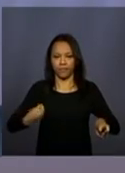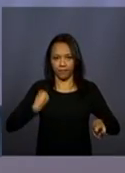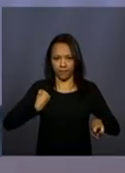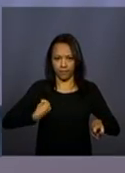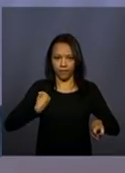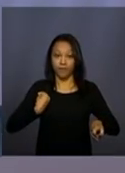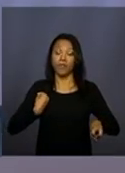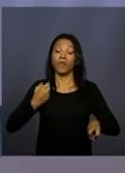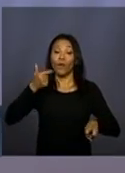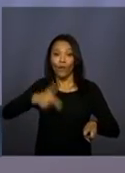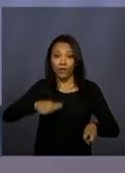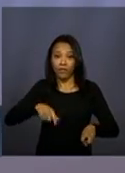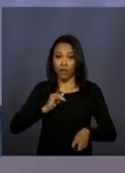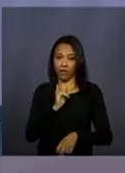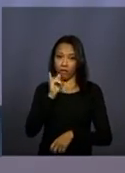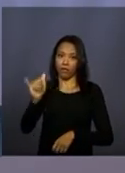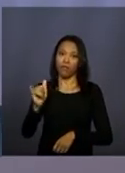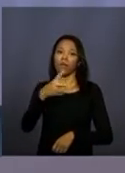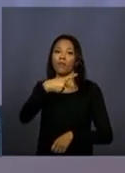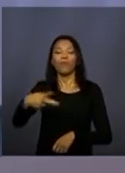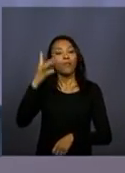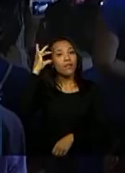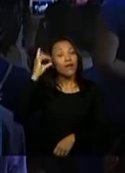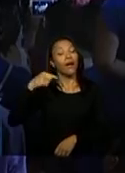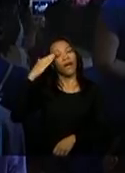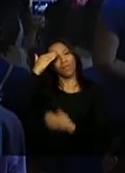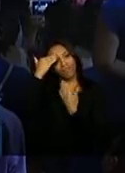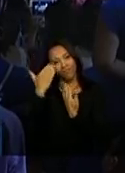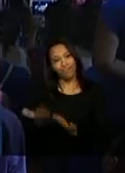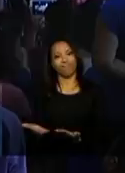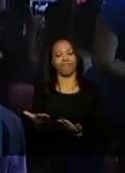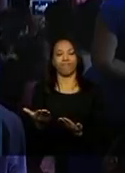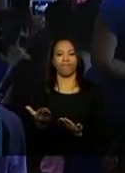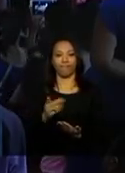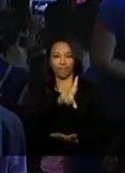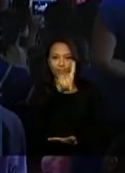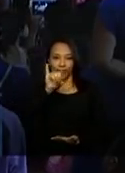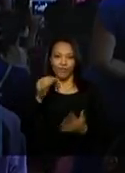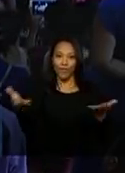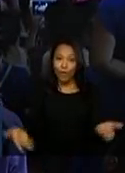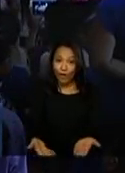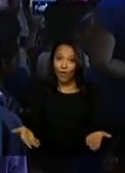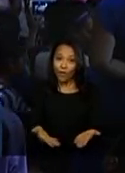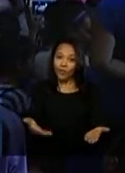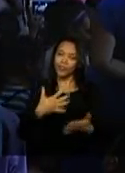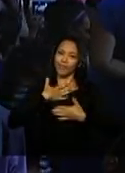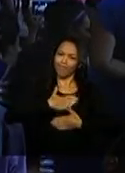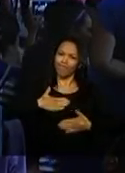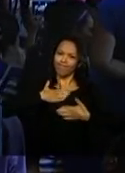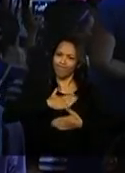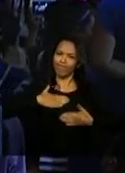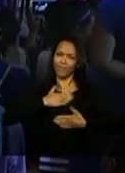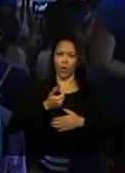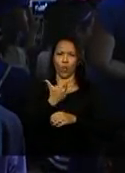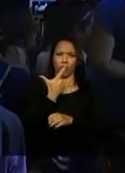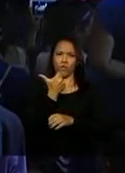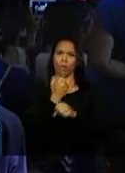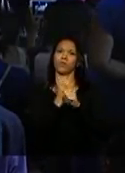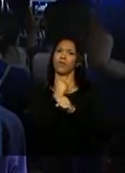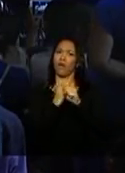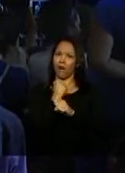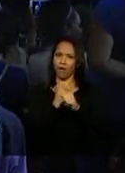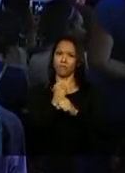Mais uma vez, presidente, agradecer por esse momento, né? Que é um momento fraterno, que já ocorre há 12 anos,